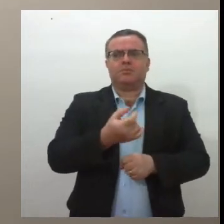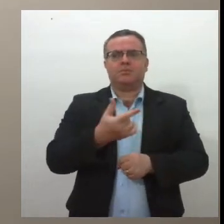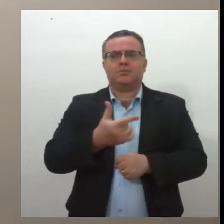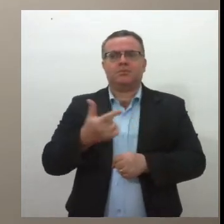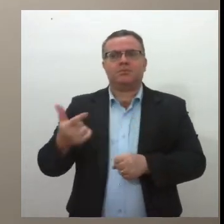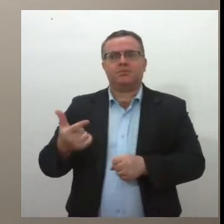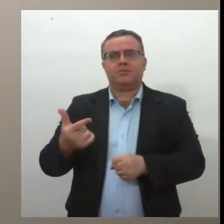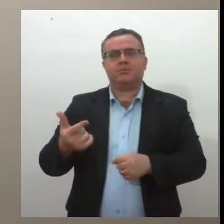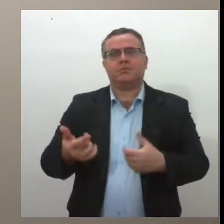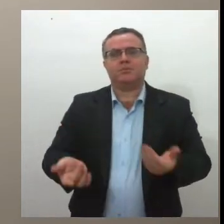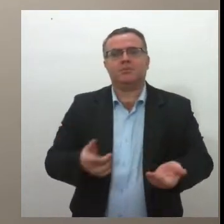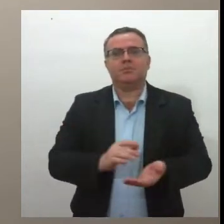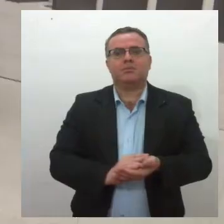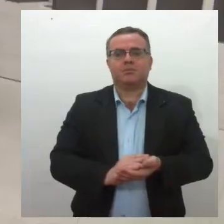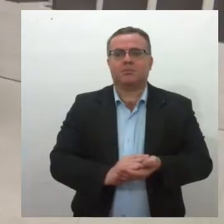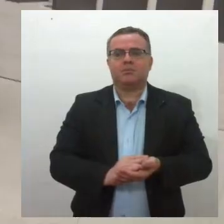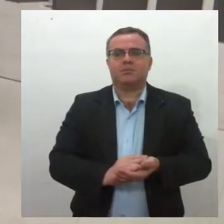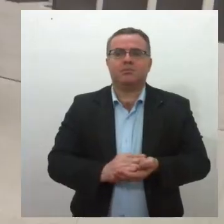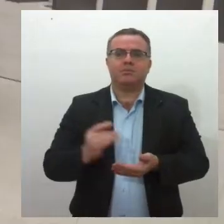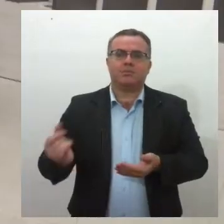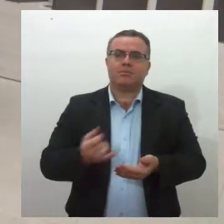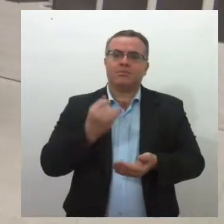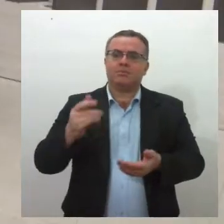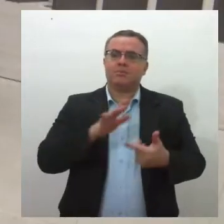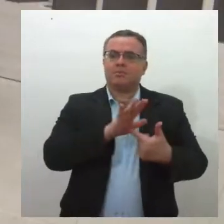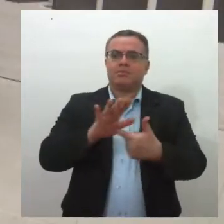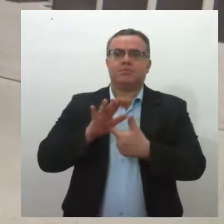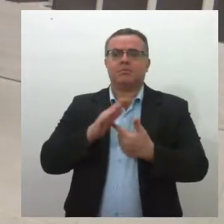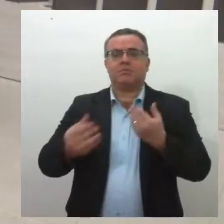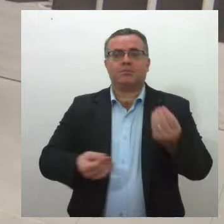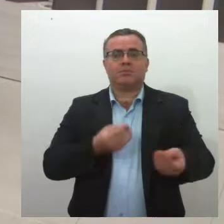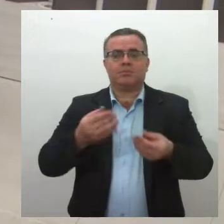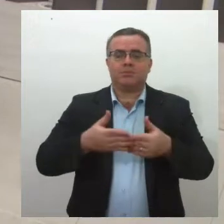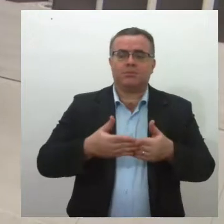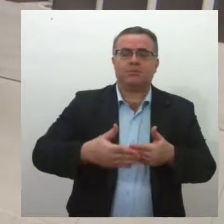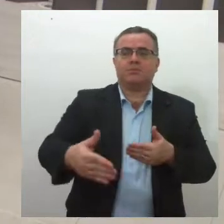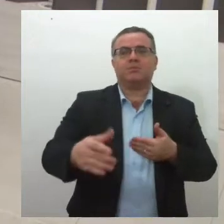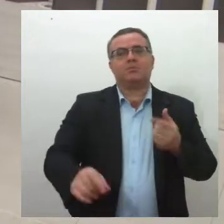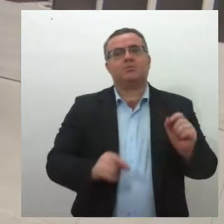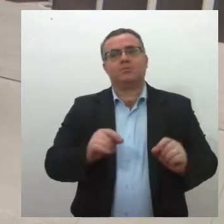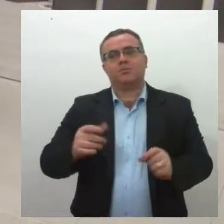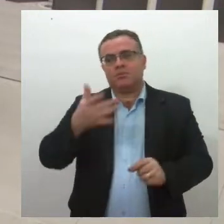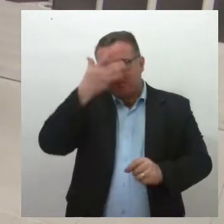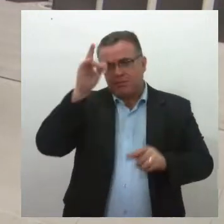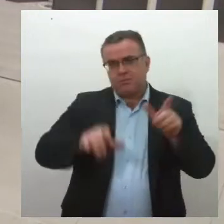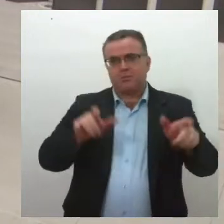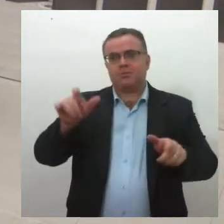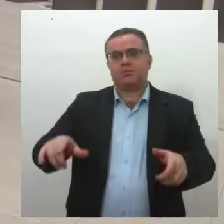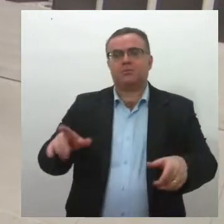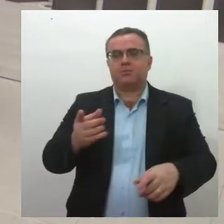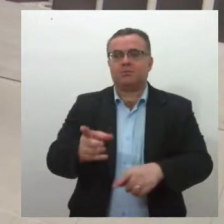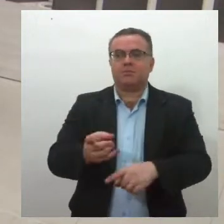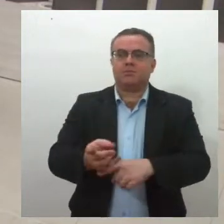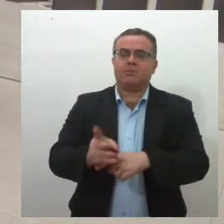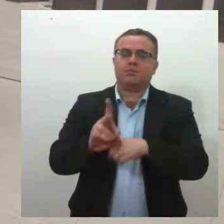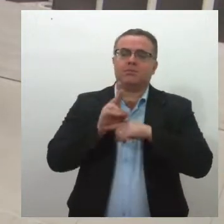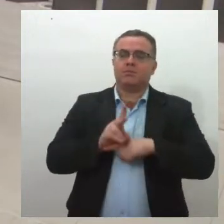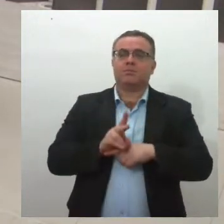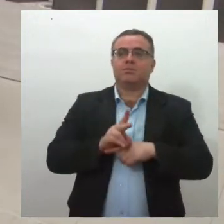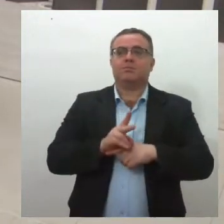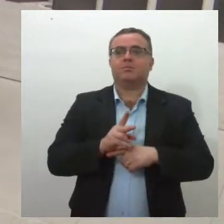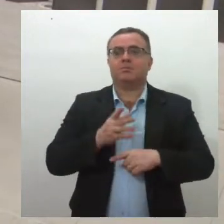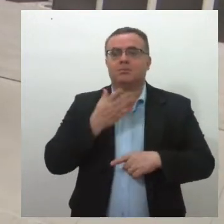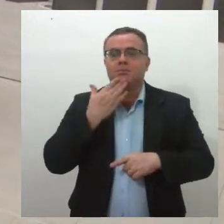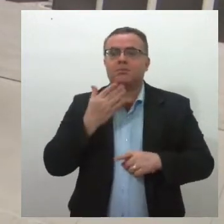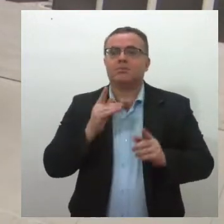consciente. E é importante destacar também, né, Fernando, que nesse período muitas pessoas também acabam fazendo empréstimos. Além do 13º, acabam fazendo empréstimos.